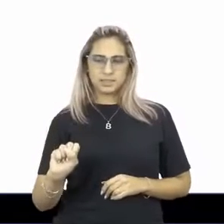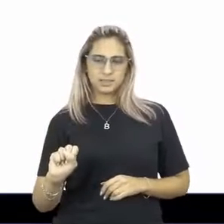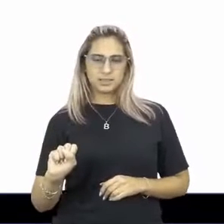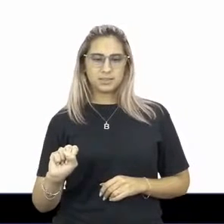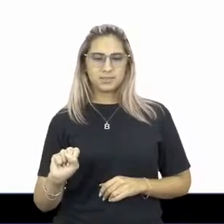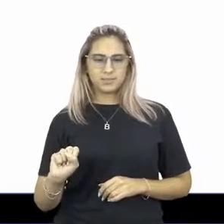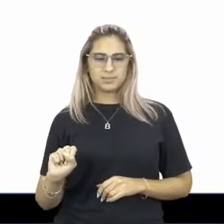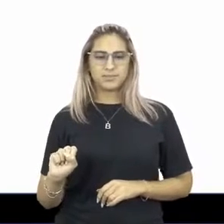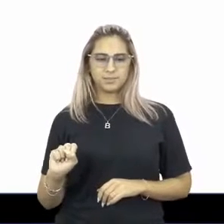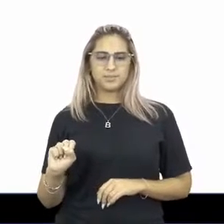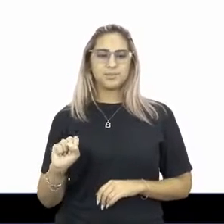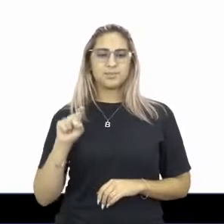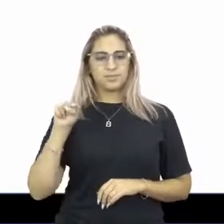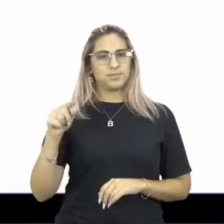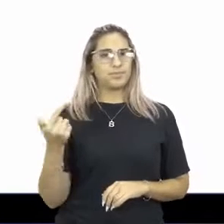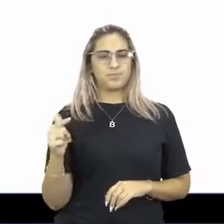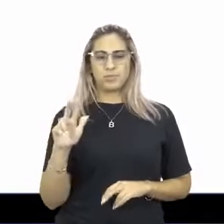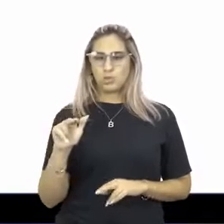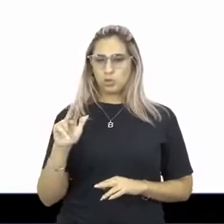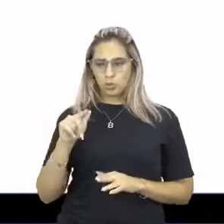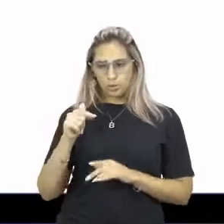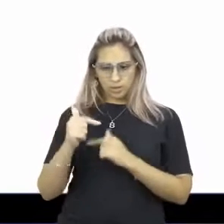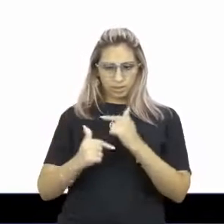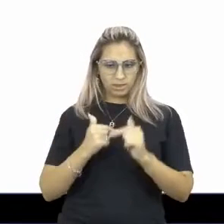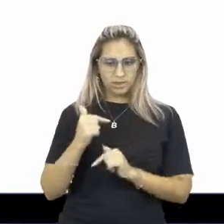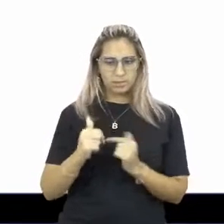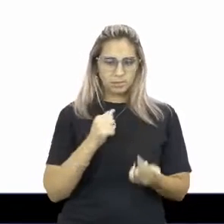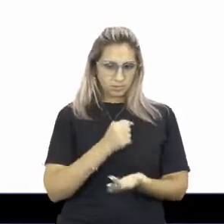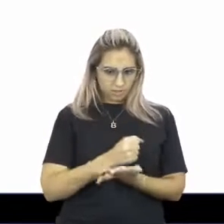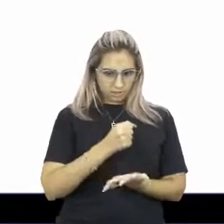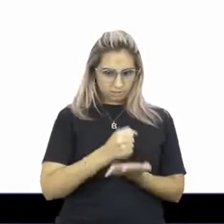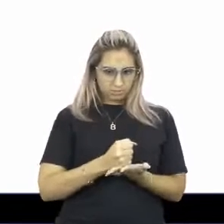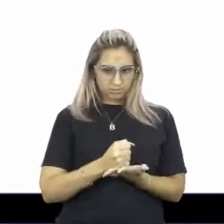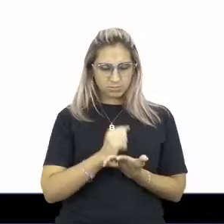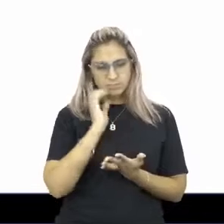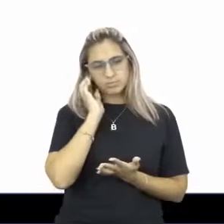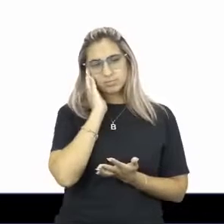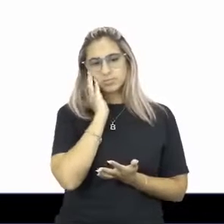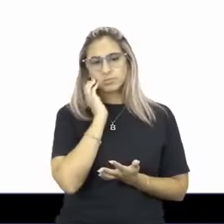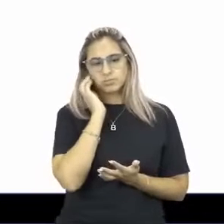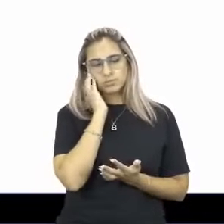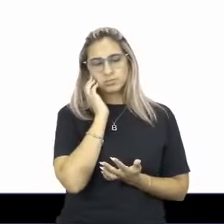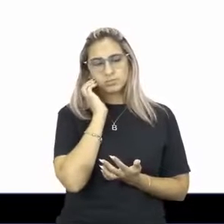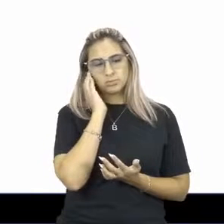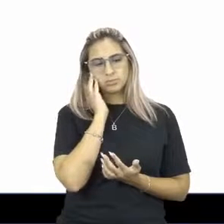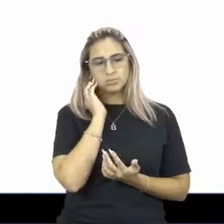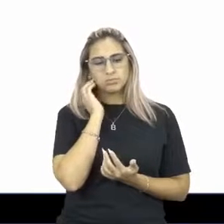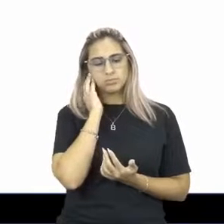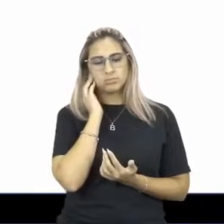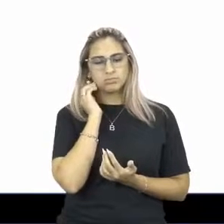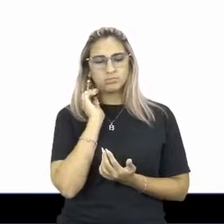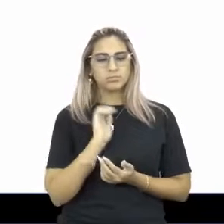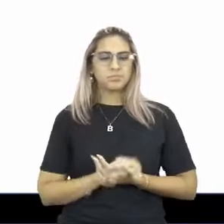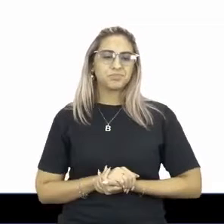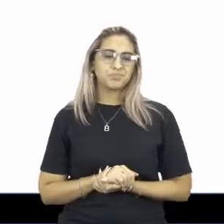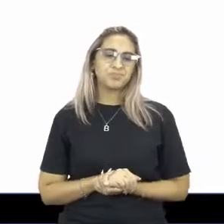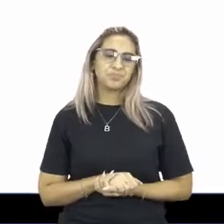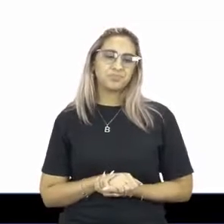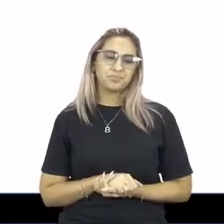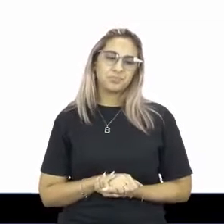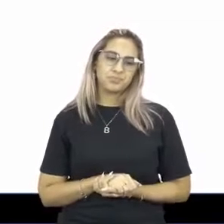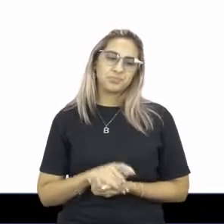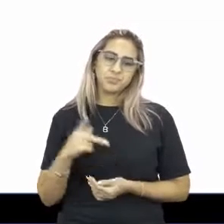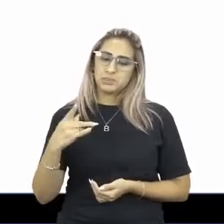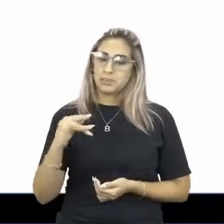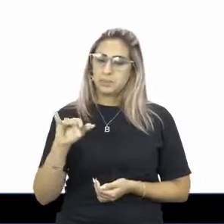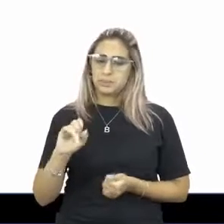PIS, bom? Se você nunca trabalhou num regime de contratação, né? Aí esse